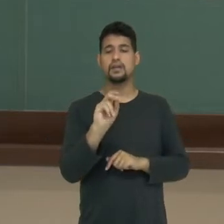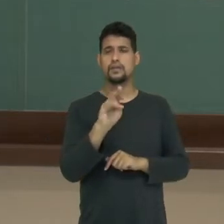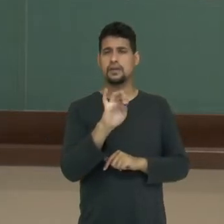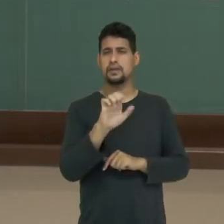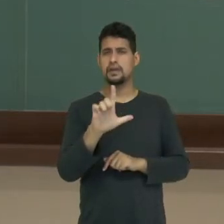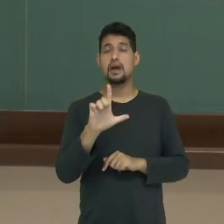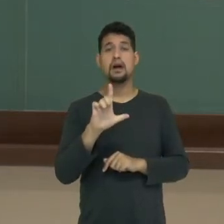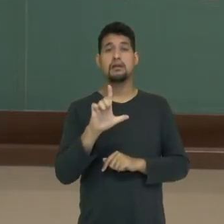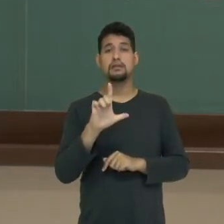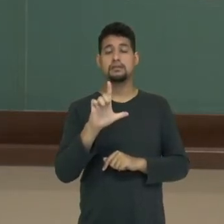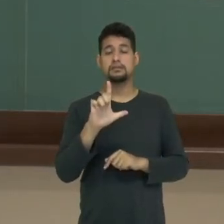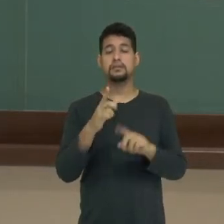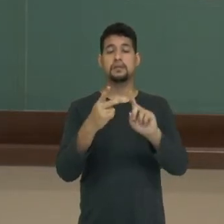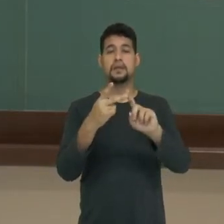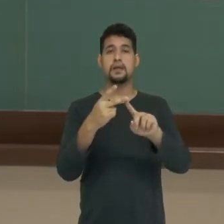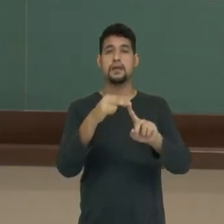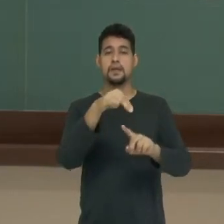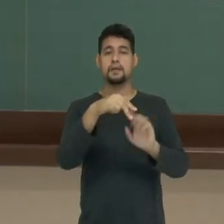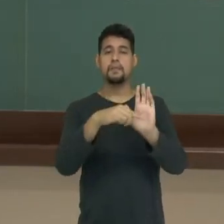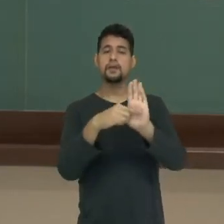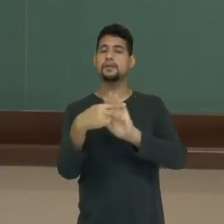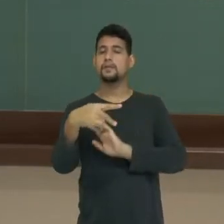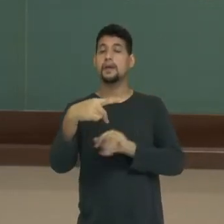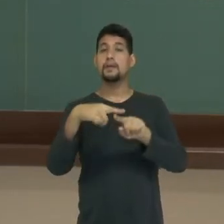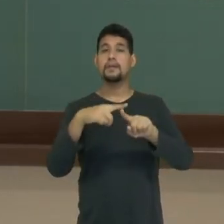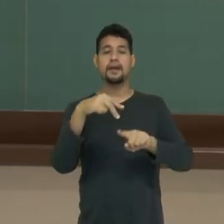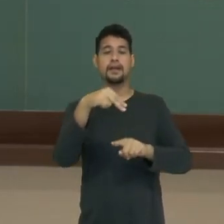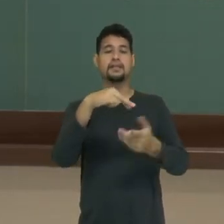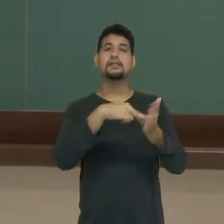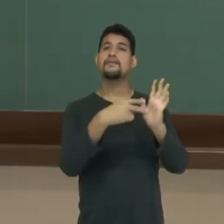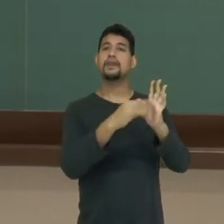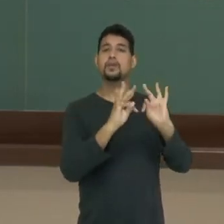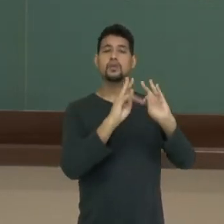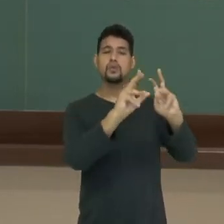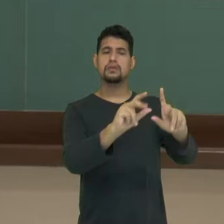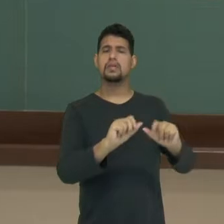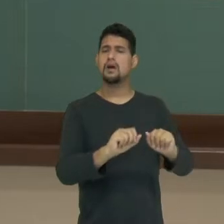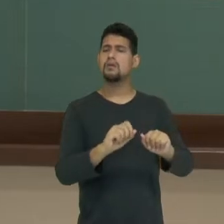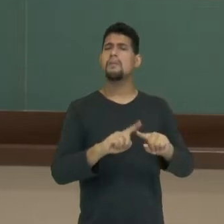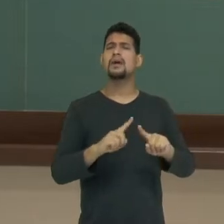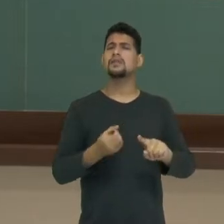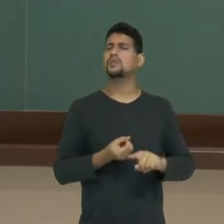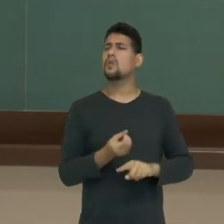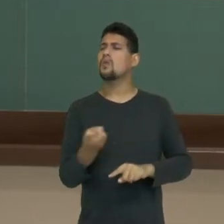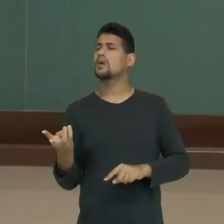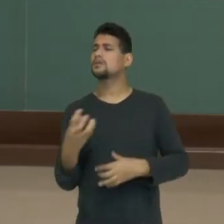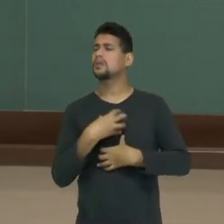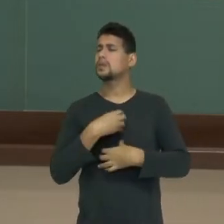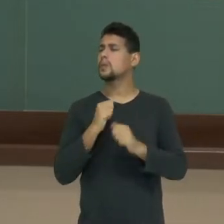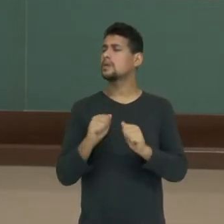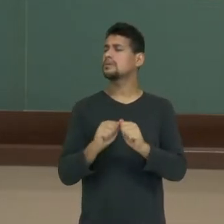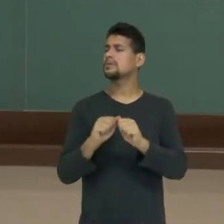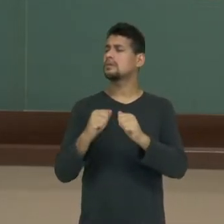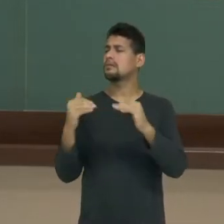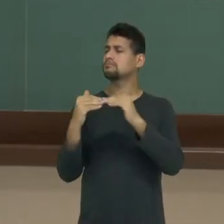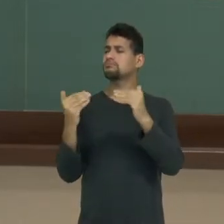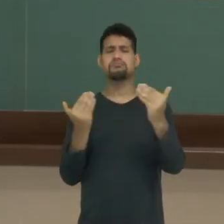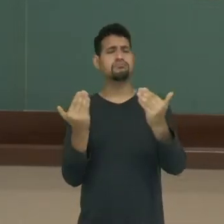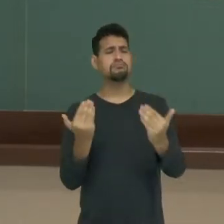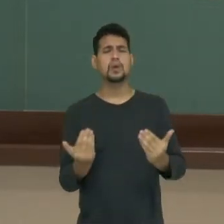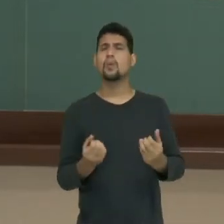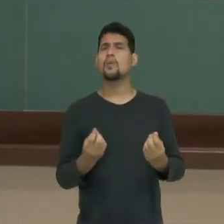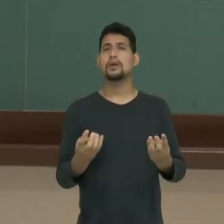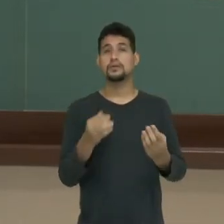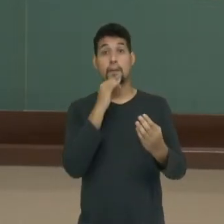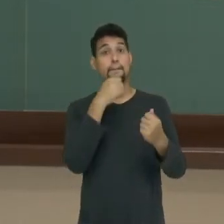sobre N menos P. Lembrando que o N é o total e de quantas maneiras eu vou fazer essa combinação. Então,